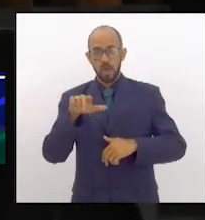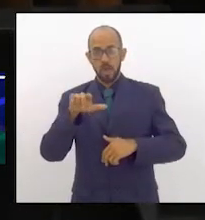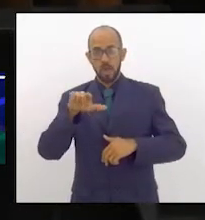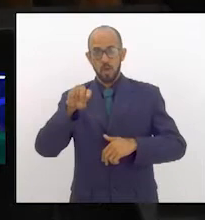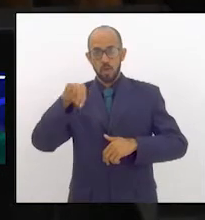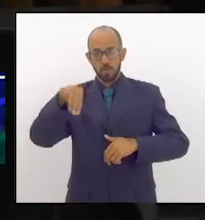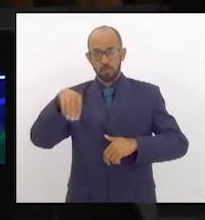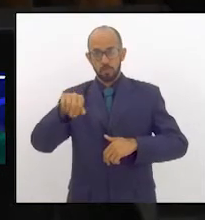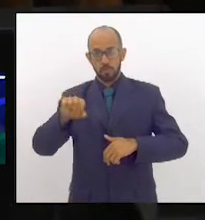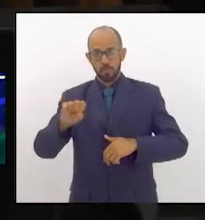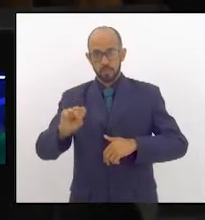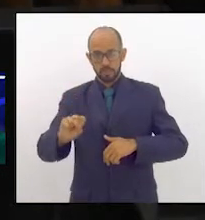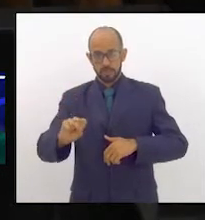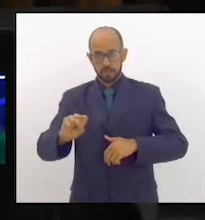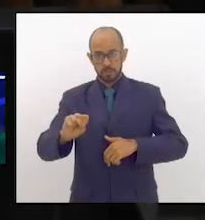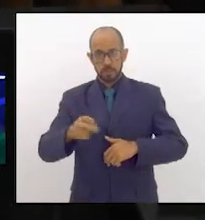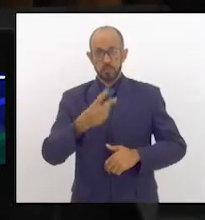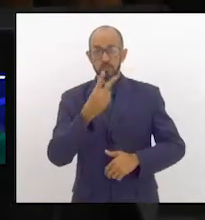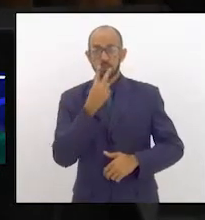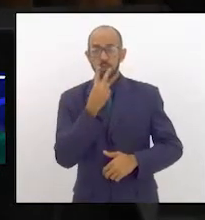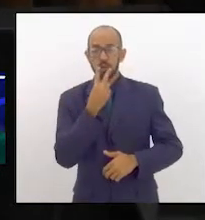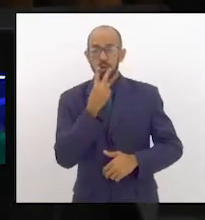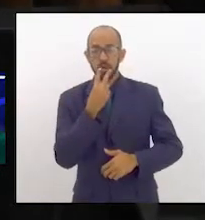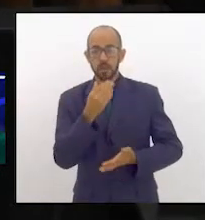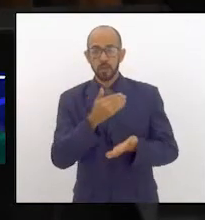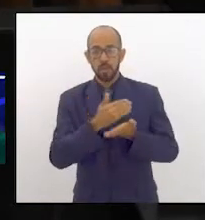na próxima segunda-feira